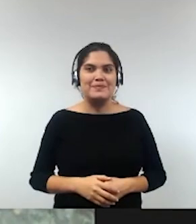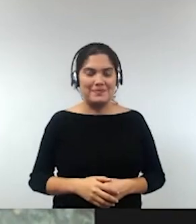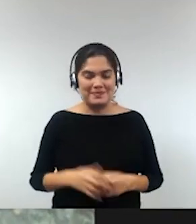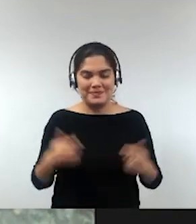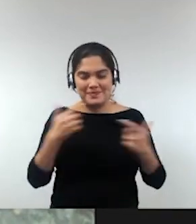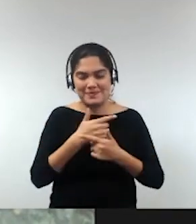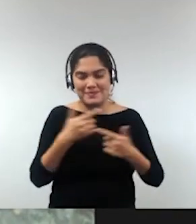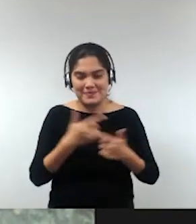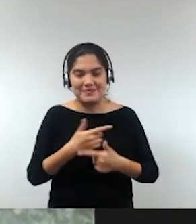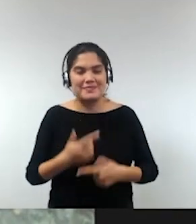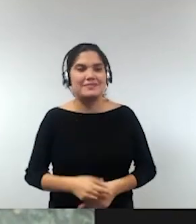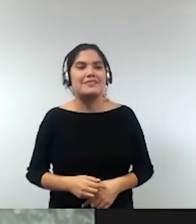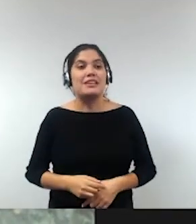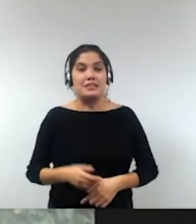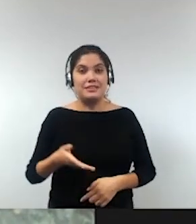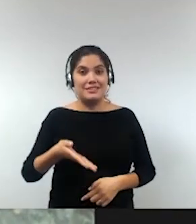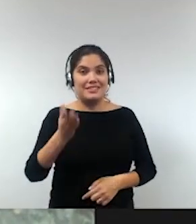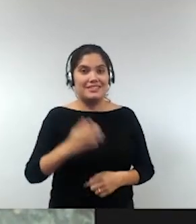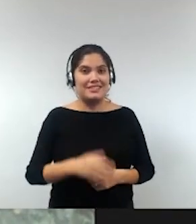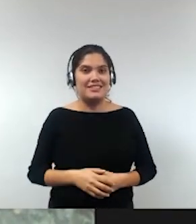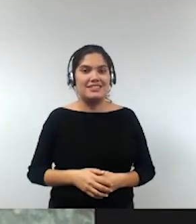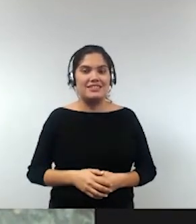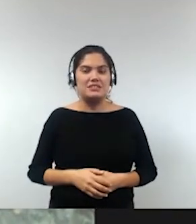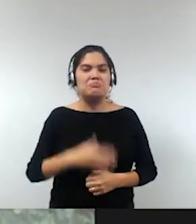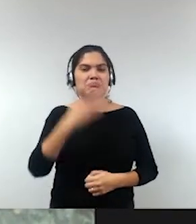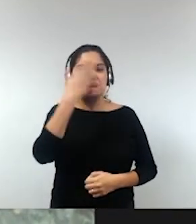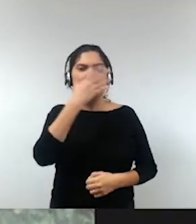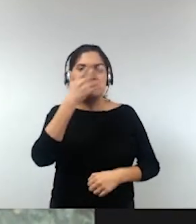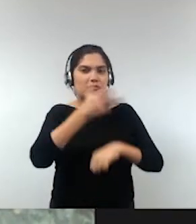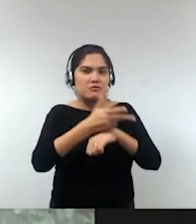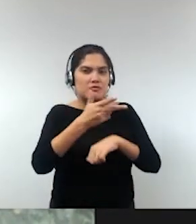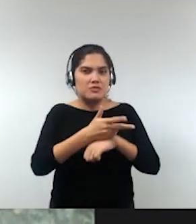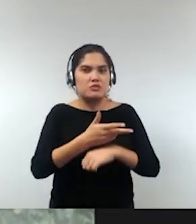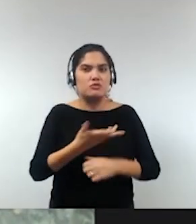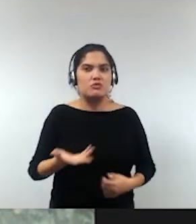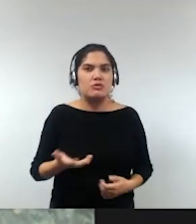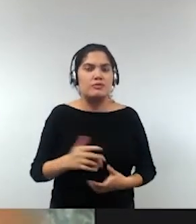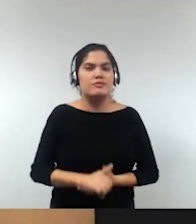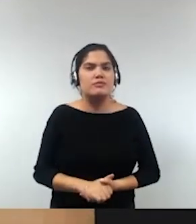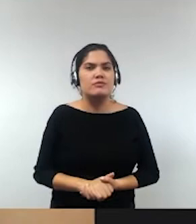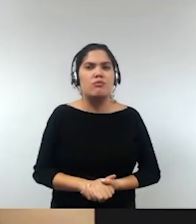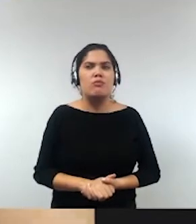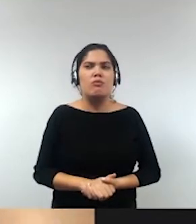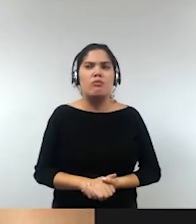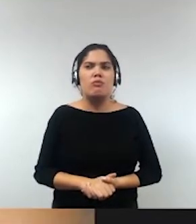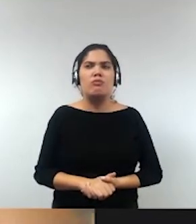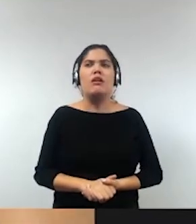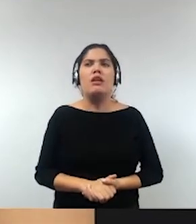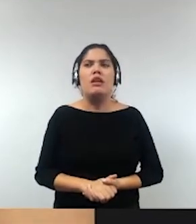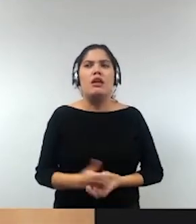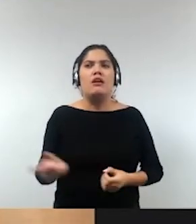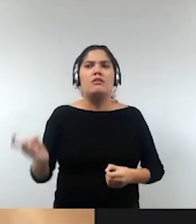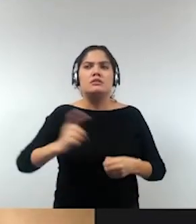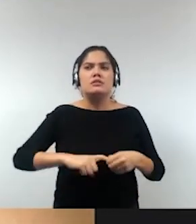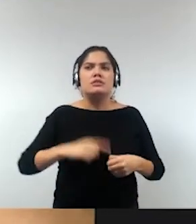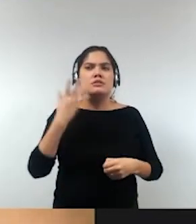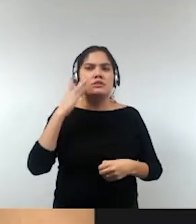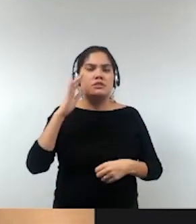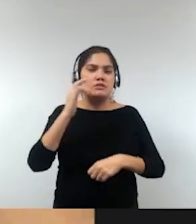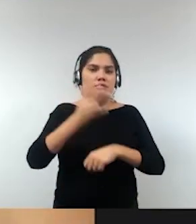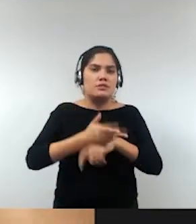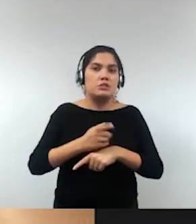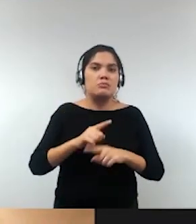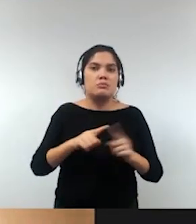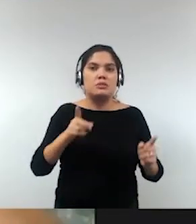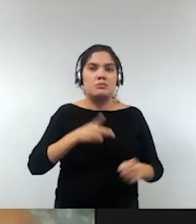Então, querida, a palavra é sua. Não estou vendo o seu vídeo, você já voltou com o vídeo? Eu voltei, não sei se com vídeo, mas eu pelo